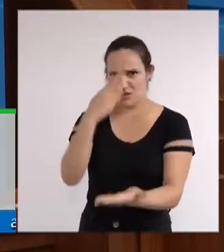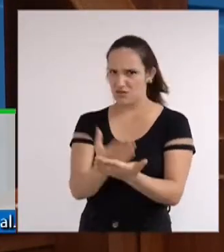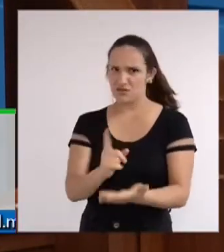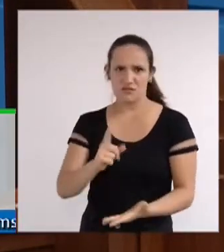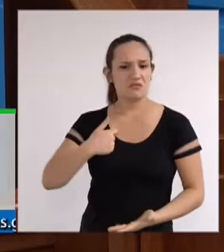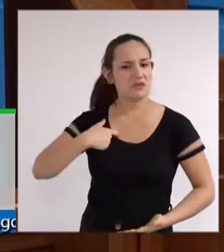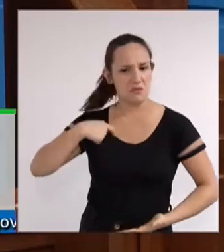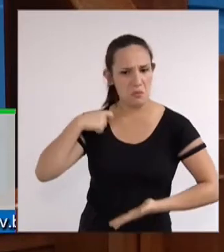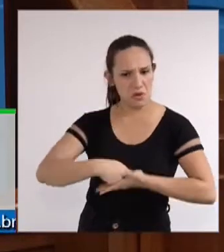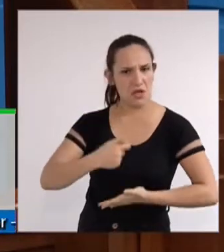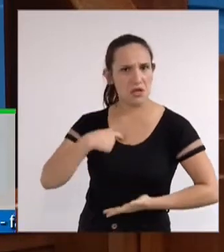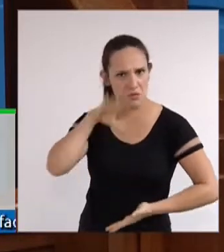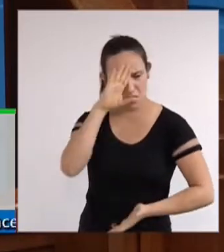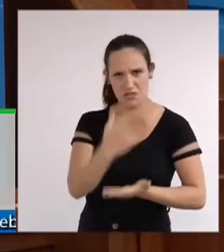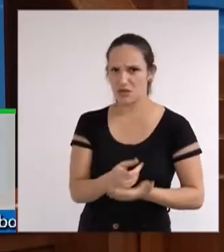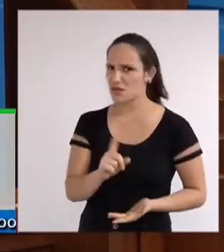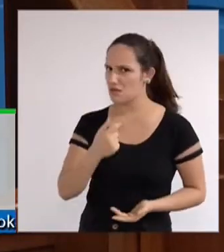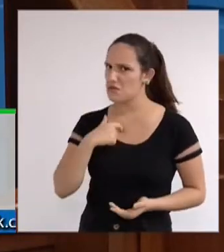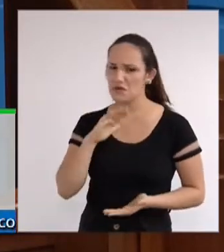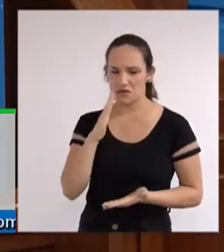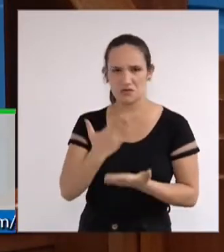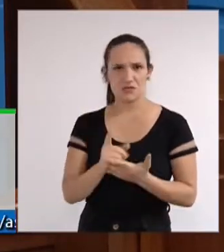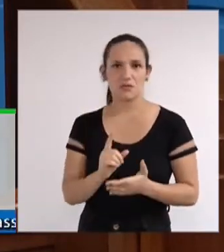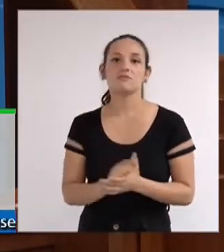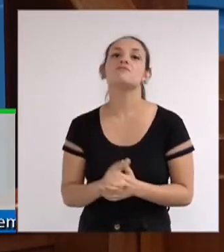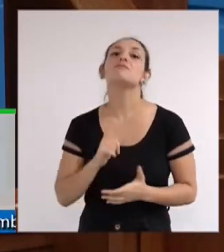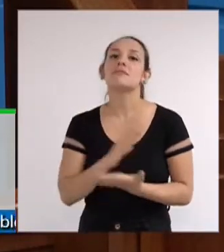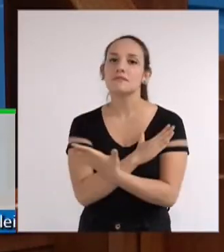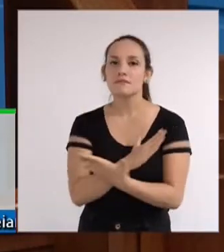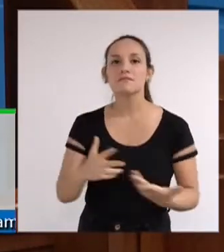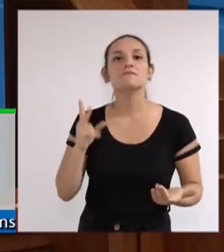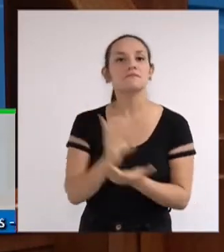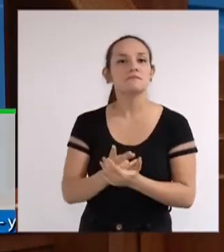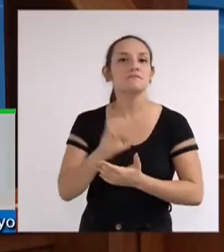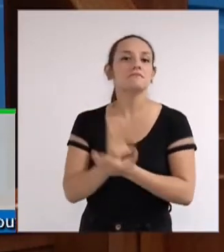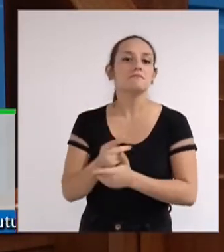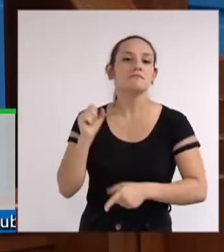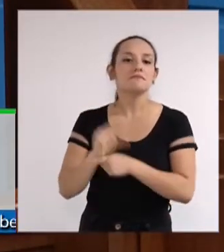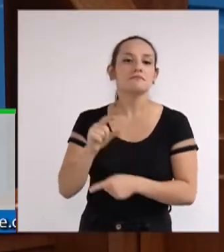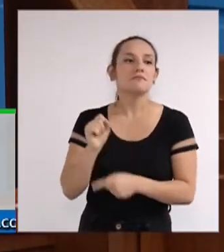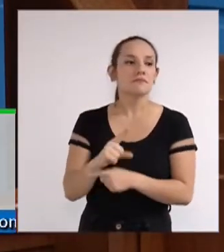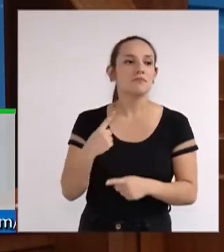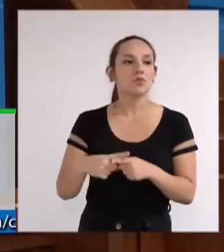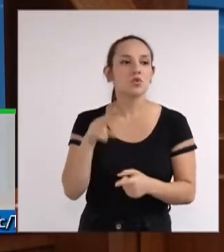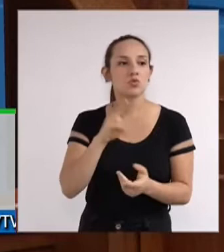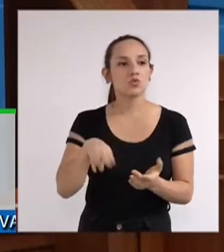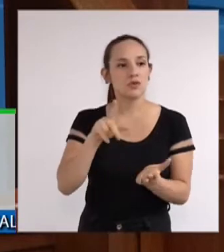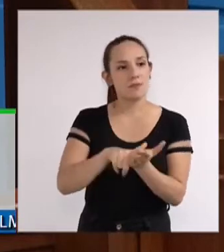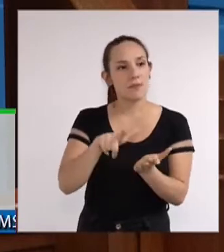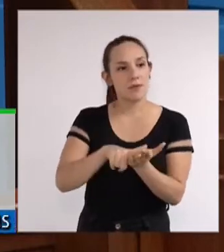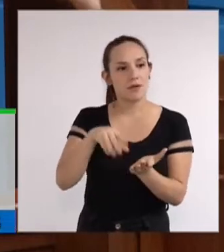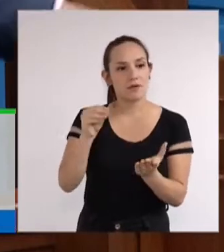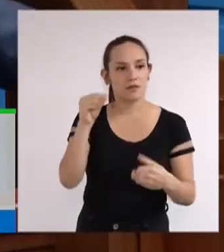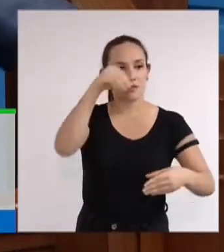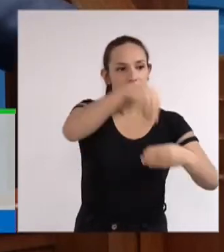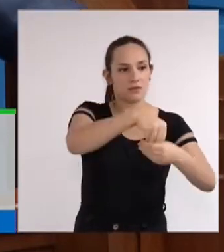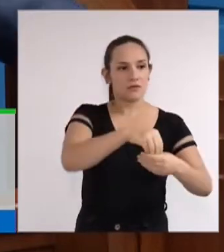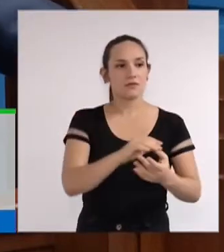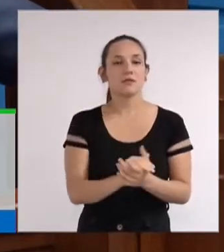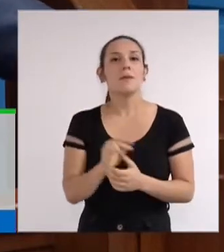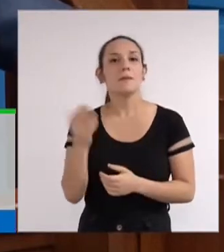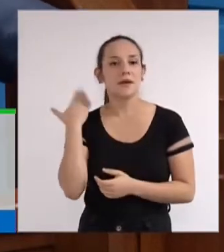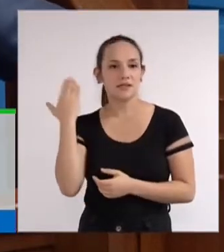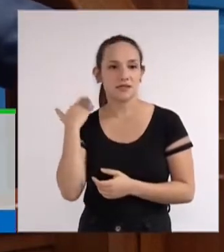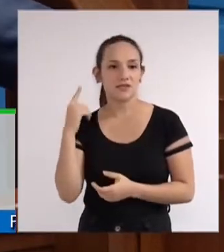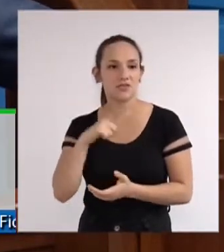ter. Eles usualmente fazem crítica em relação à cédula de papel e dizem que quando havia cédula de